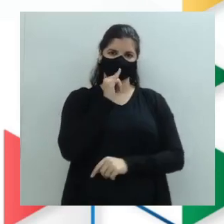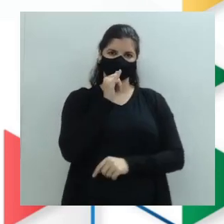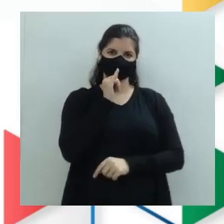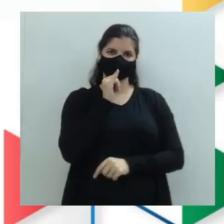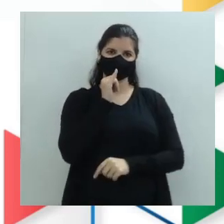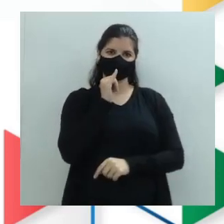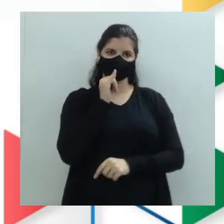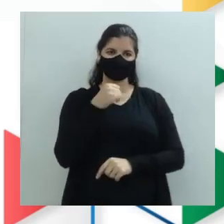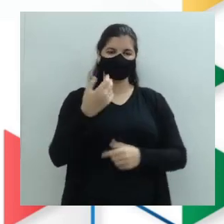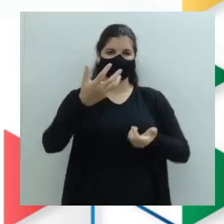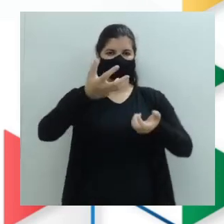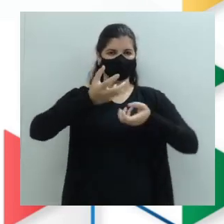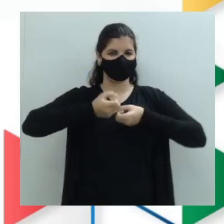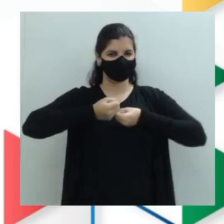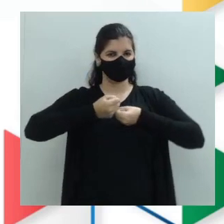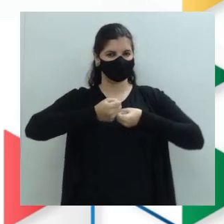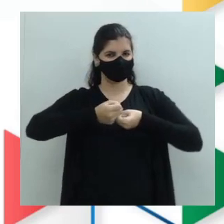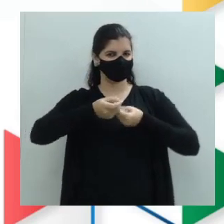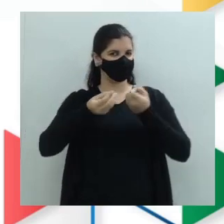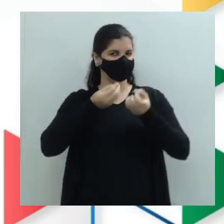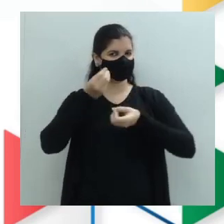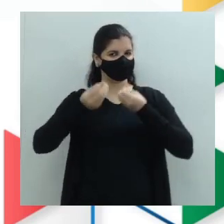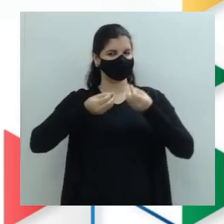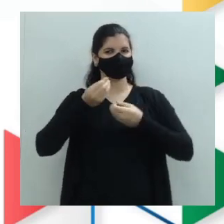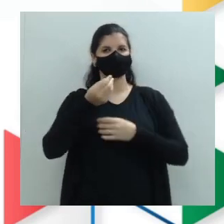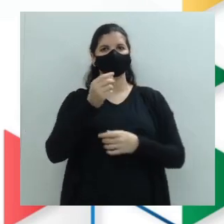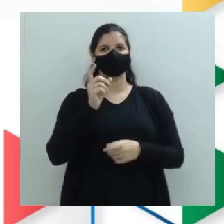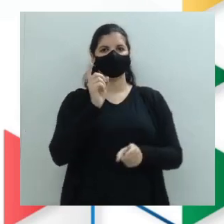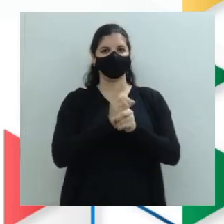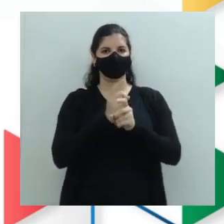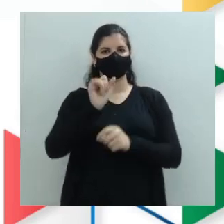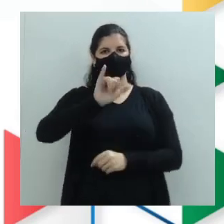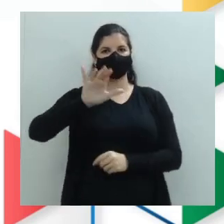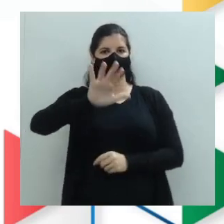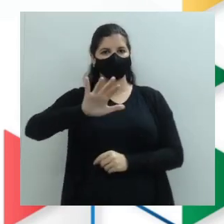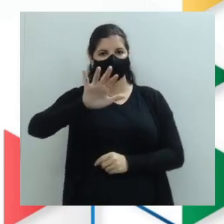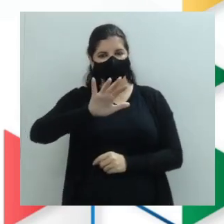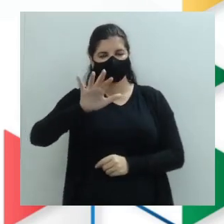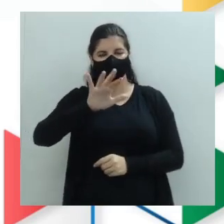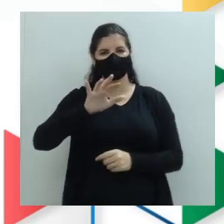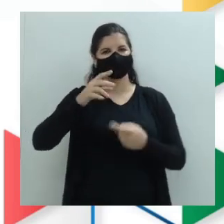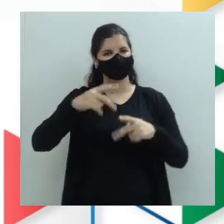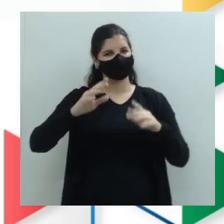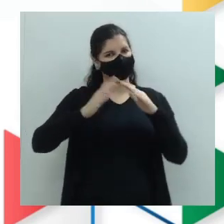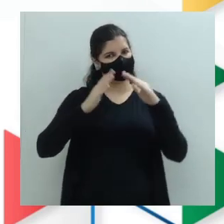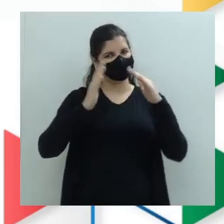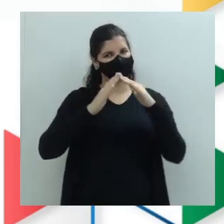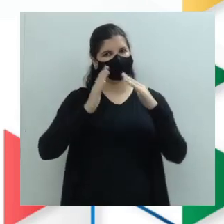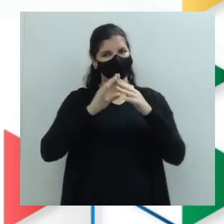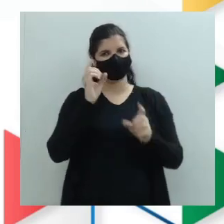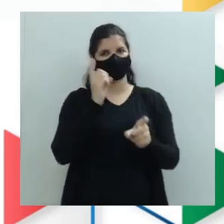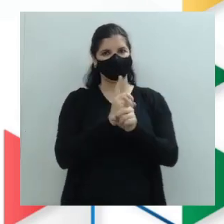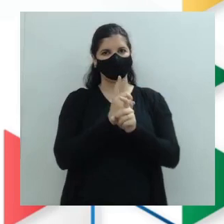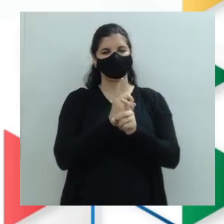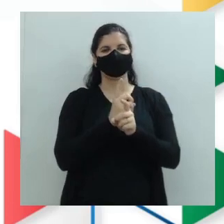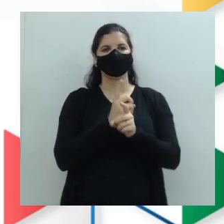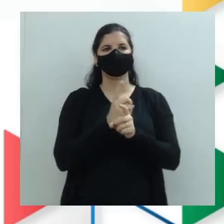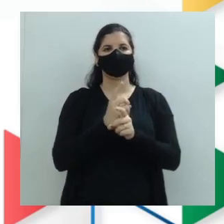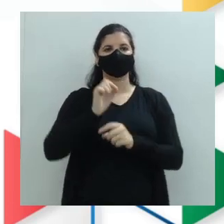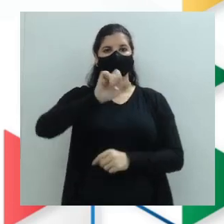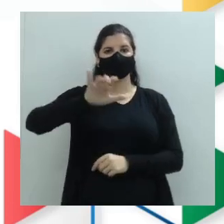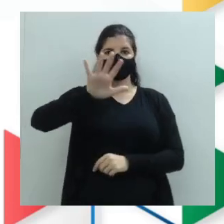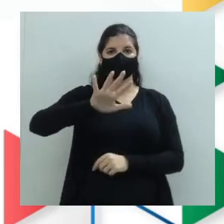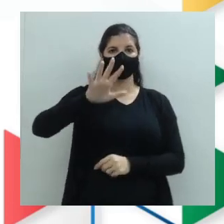esse receptor, observe que tem aí algumas imagens de eletrodoméstico. Então, nessas